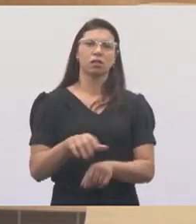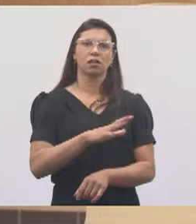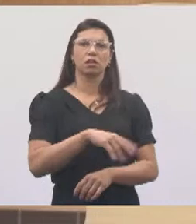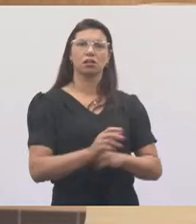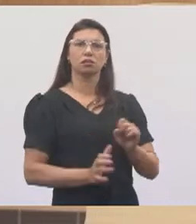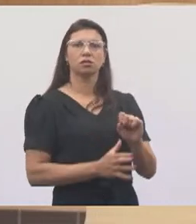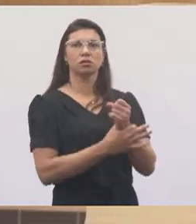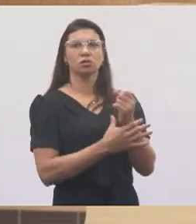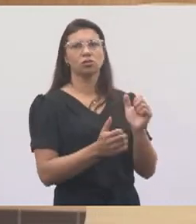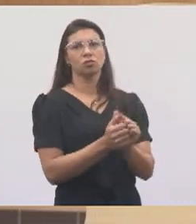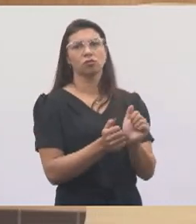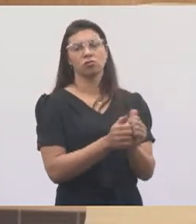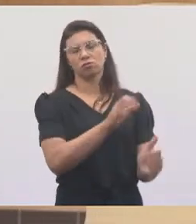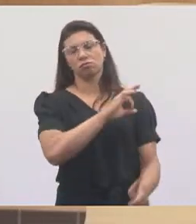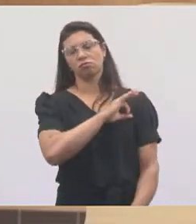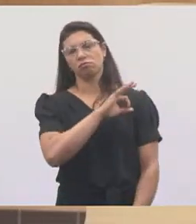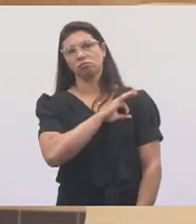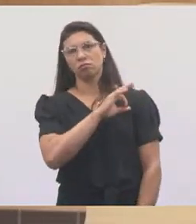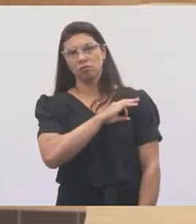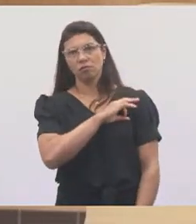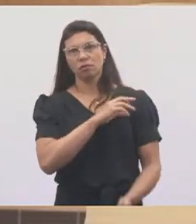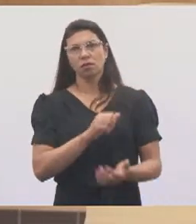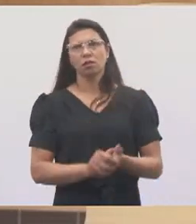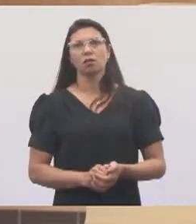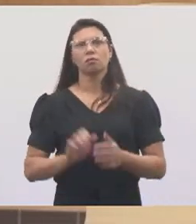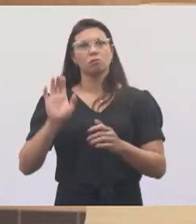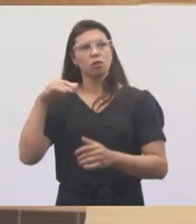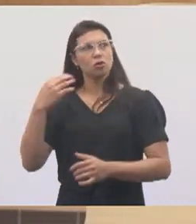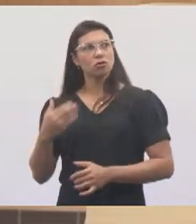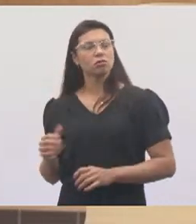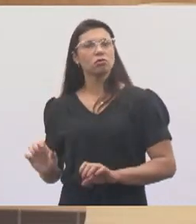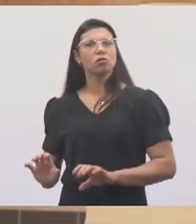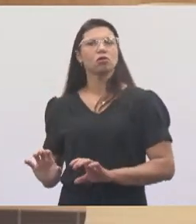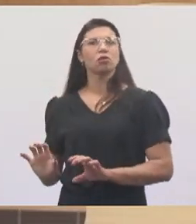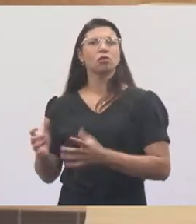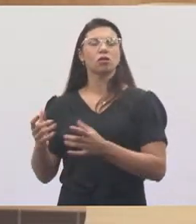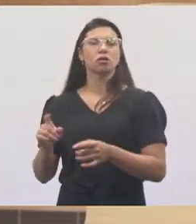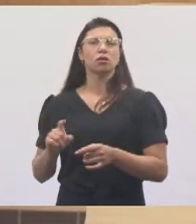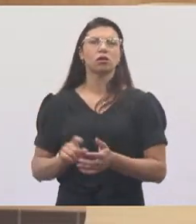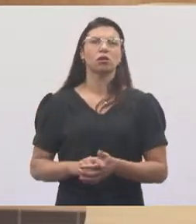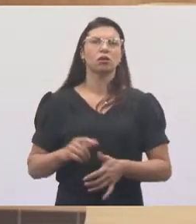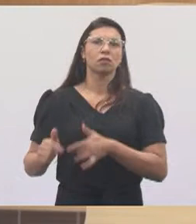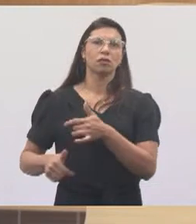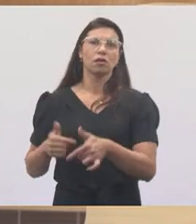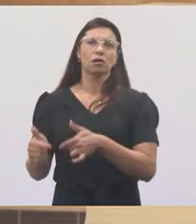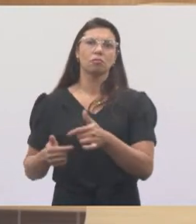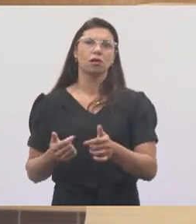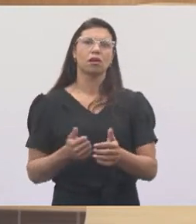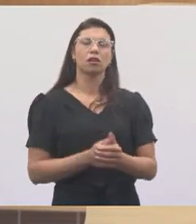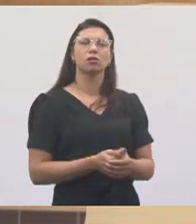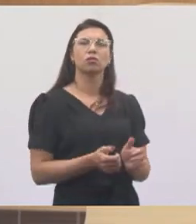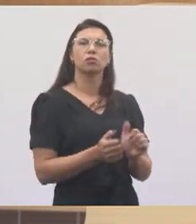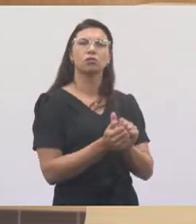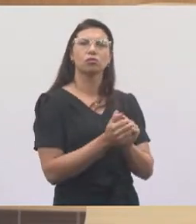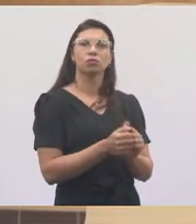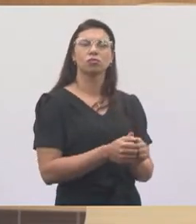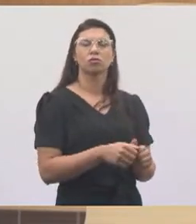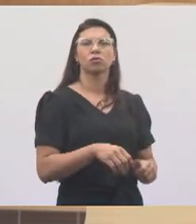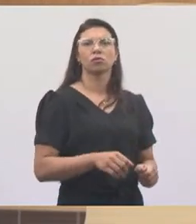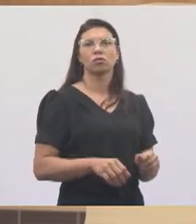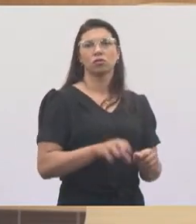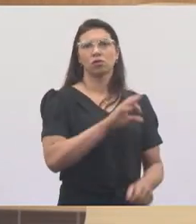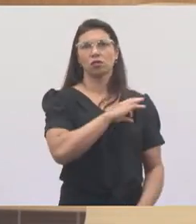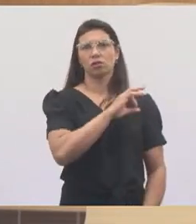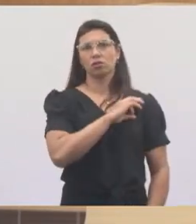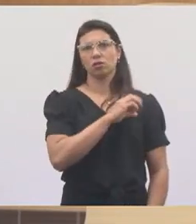junto à Delegacia de Investigações Gerais. Moção congratulatória pelos relevantes serviços prestados à frente da Delegacia de Investigações sobre